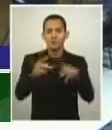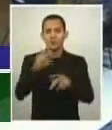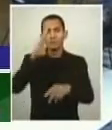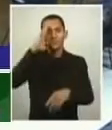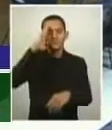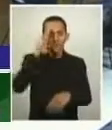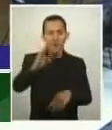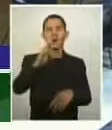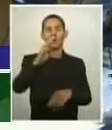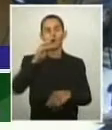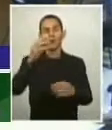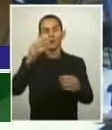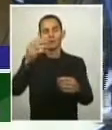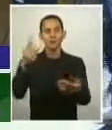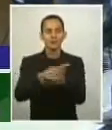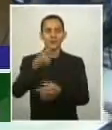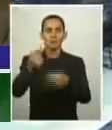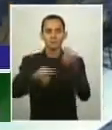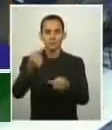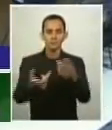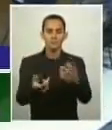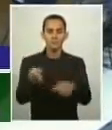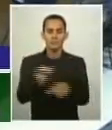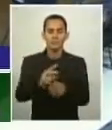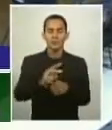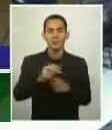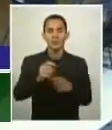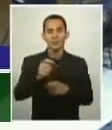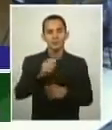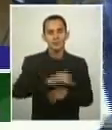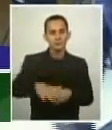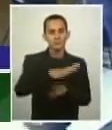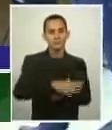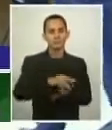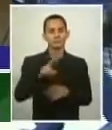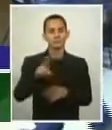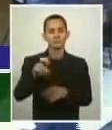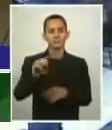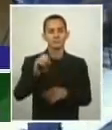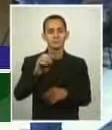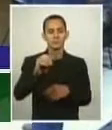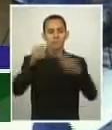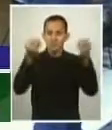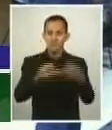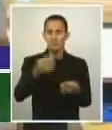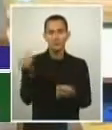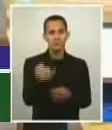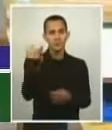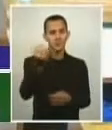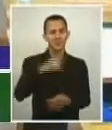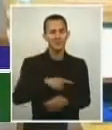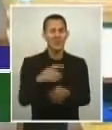princípio da sua principal obra política do contrato social o sol abre um parêntese para falar uma coisa muito importante